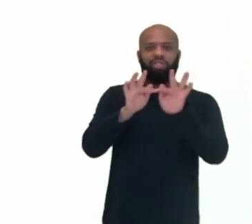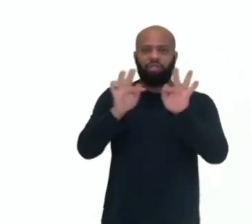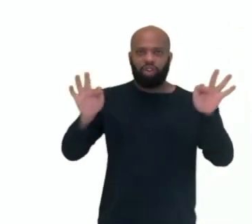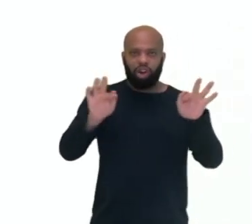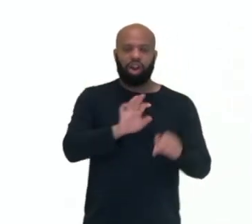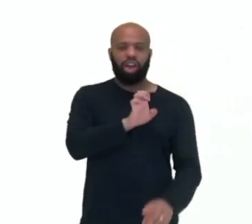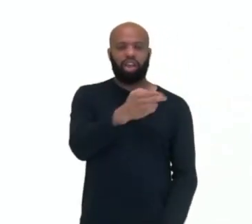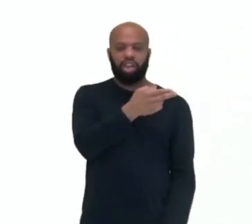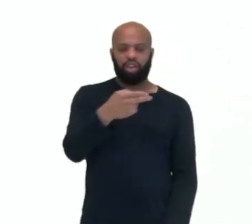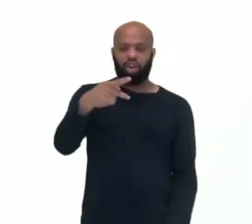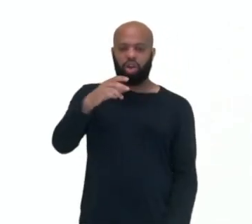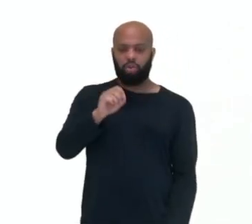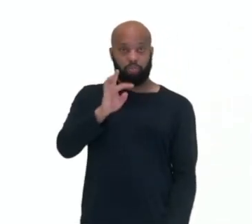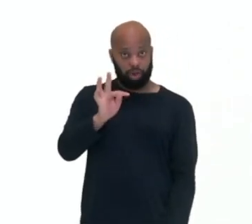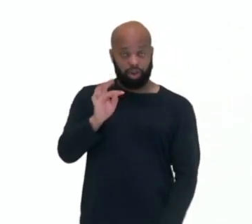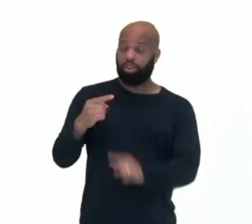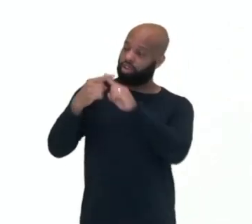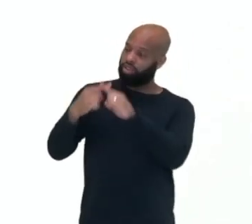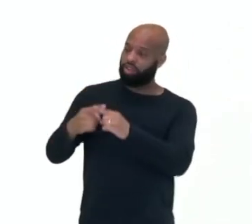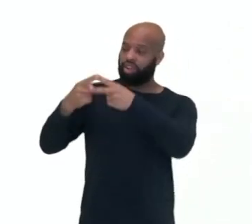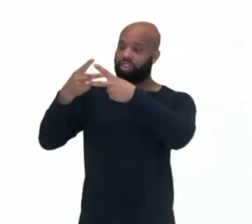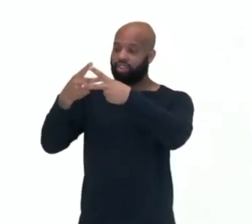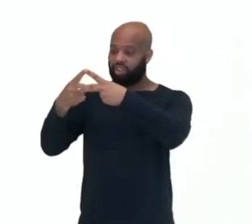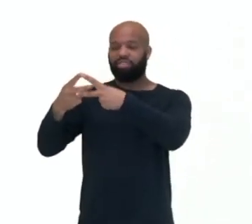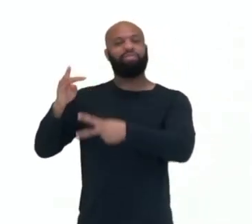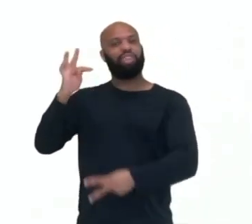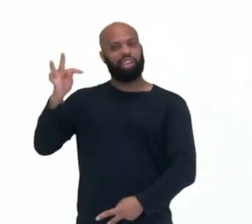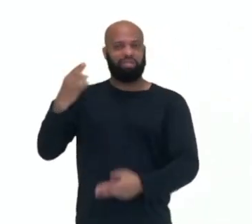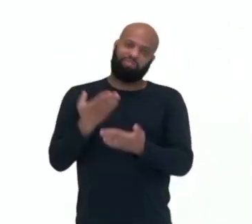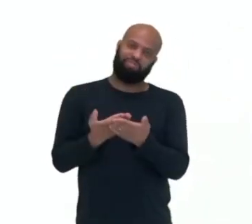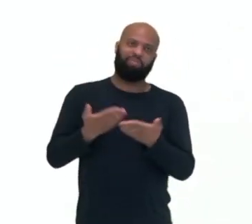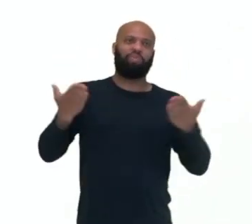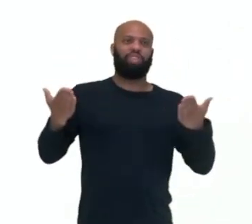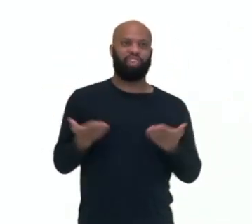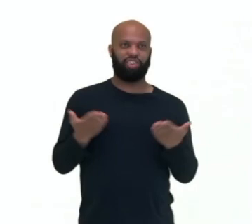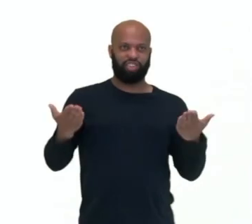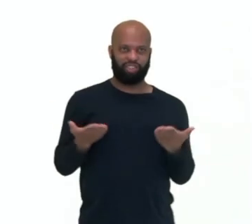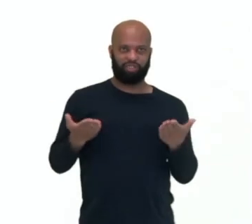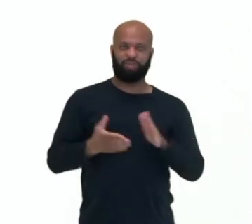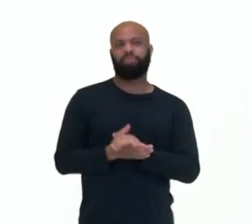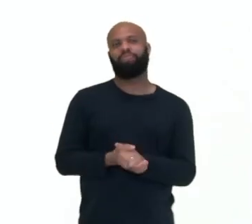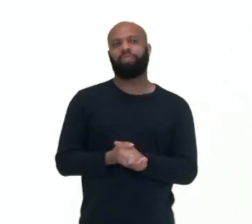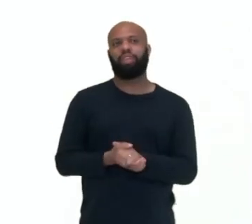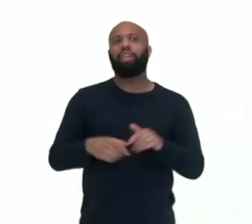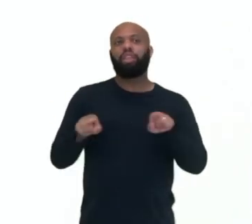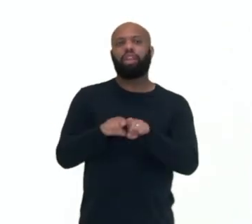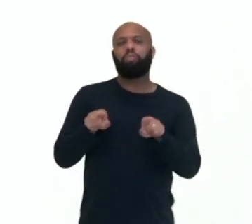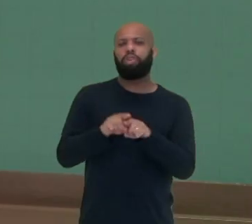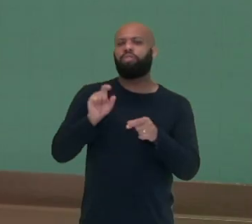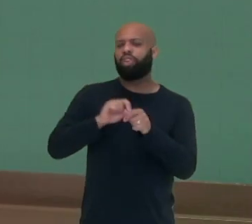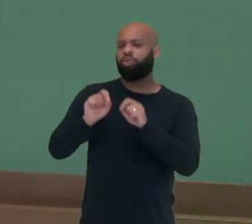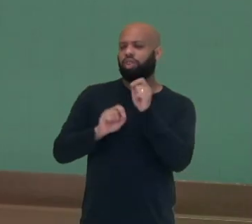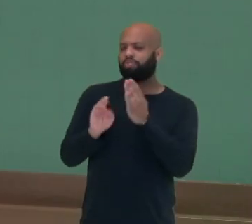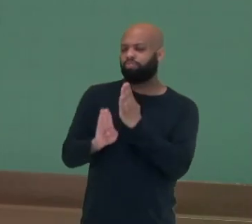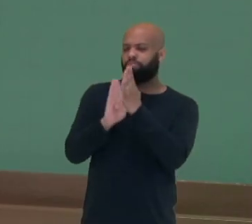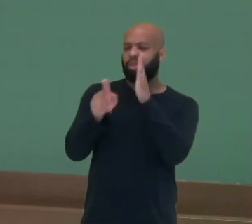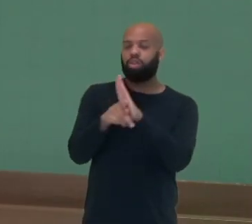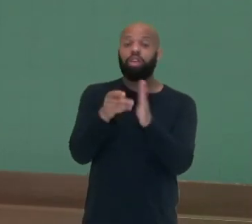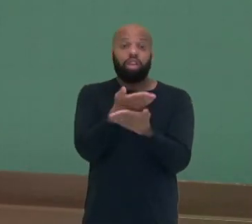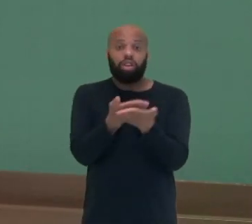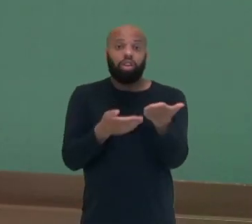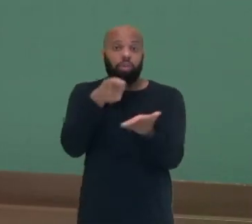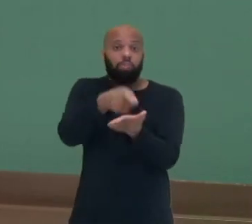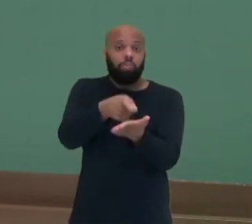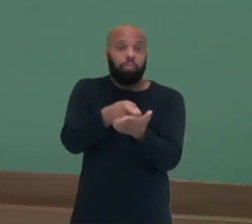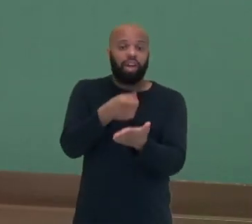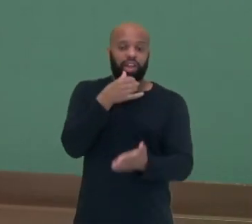A energia é igual à potência do equipamento multiplicada pelo tempo que ele permanece ligado. E fizemos a leitura da conta de luz e